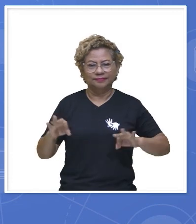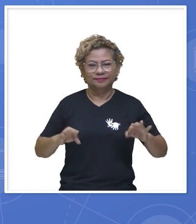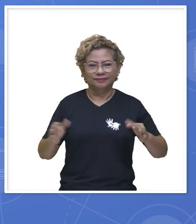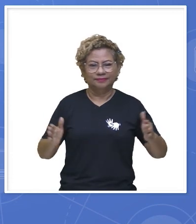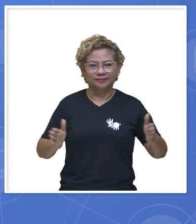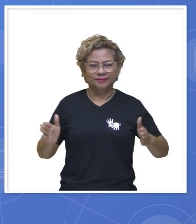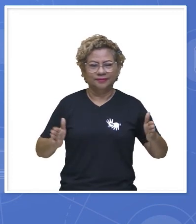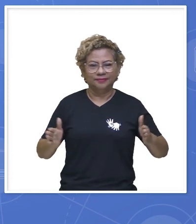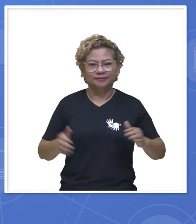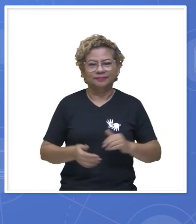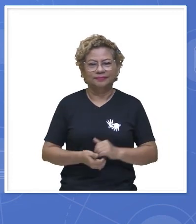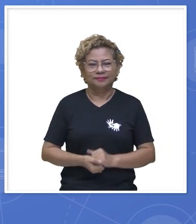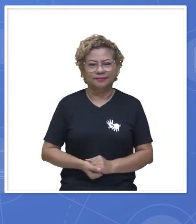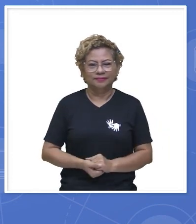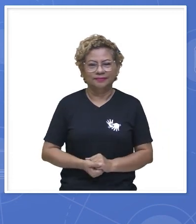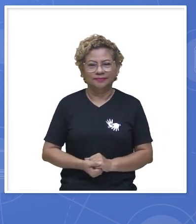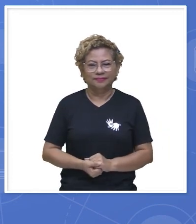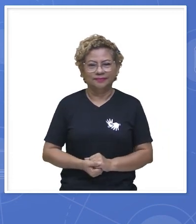o 8